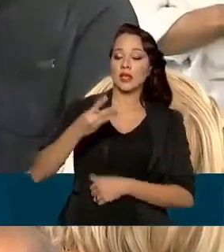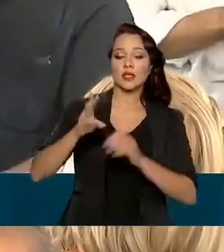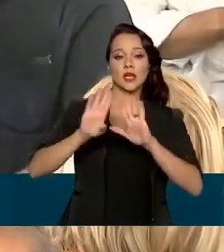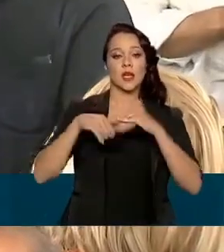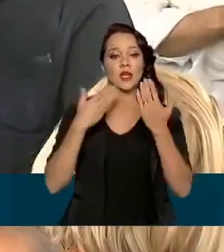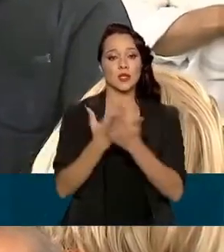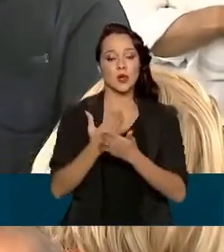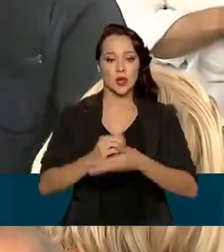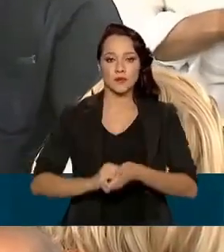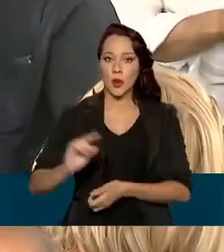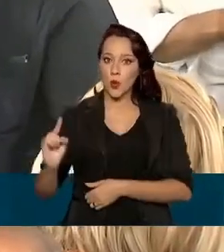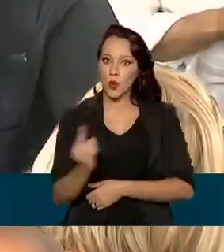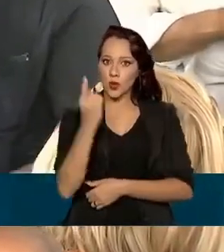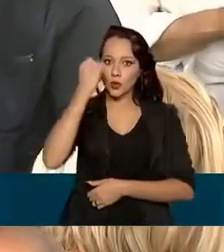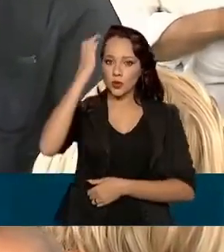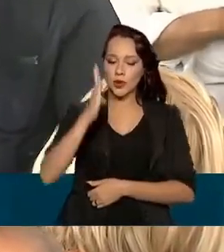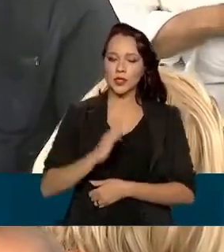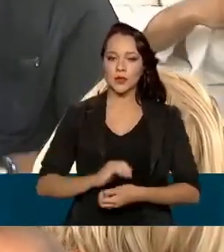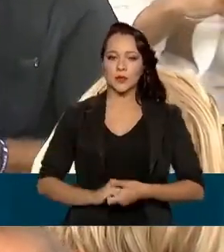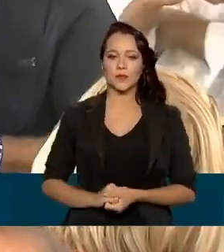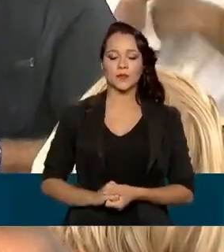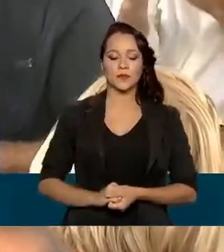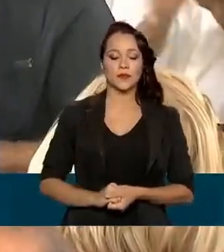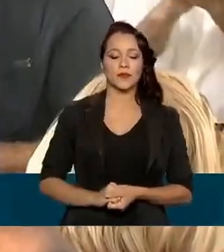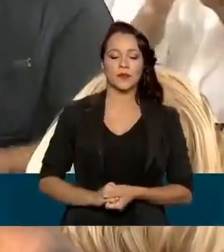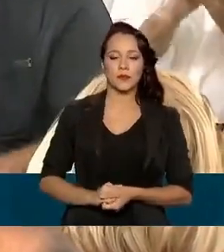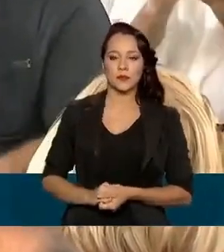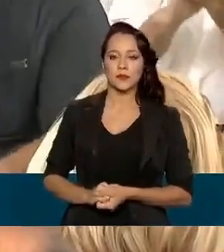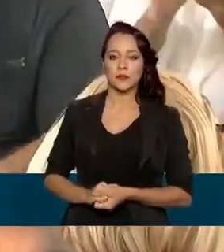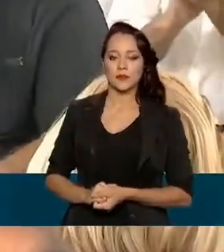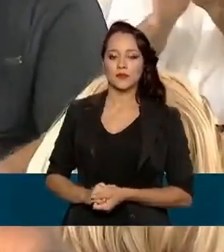escola, o único do Brasil. E